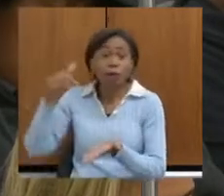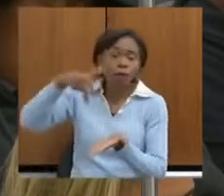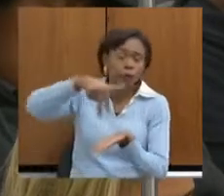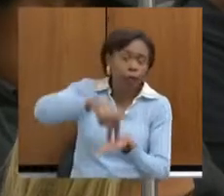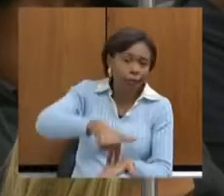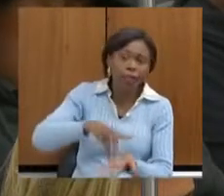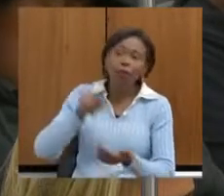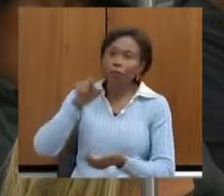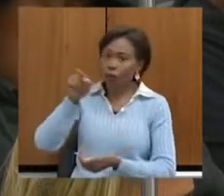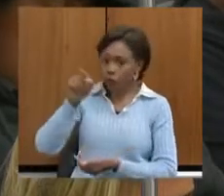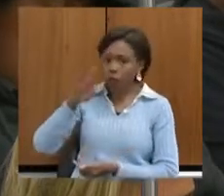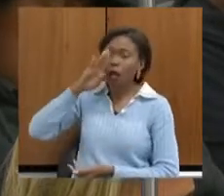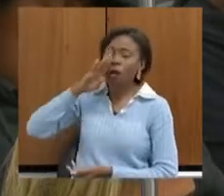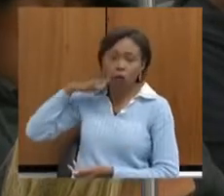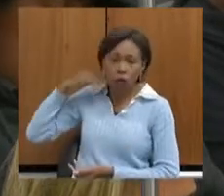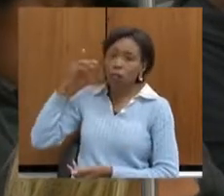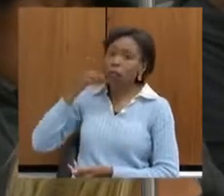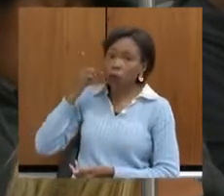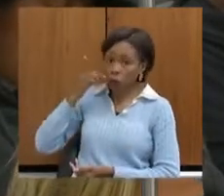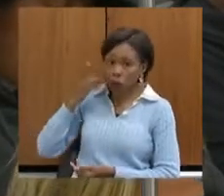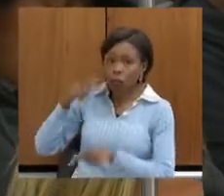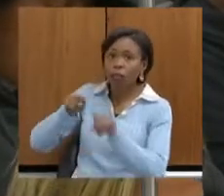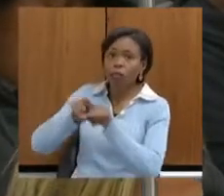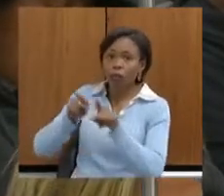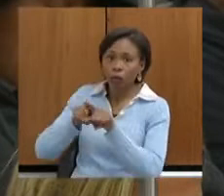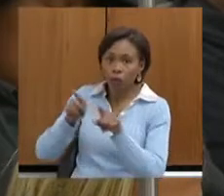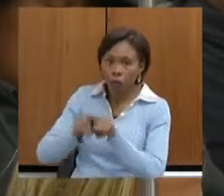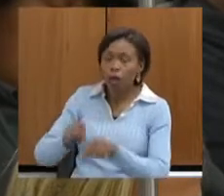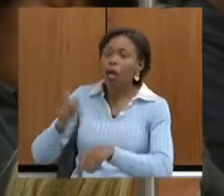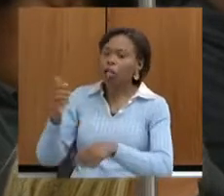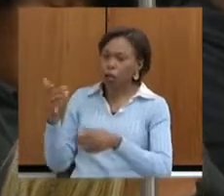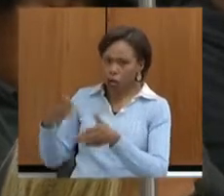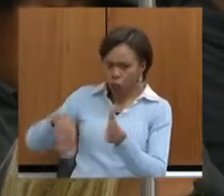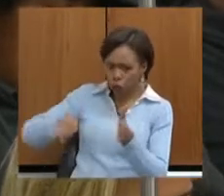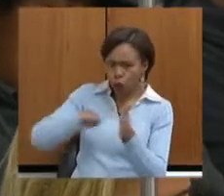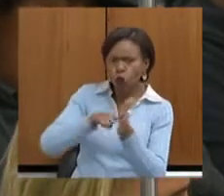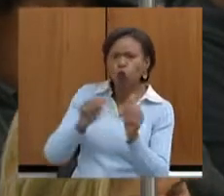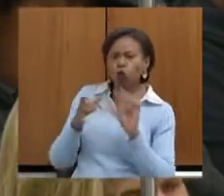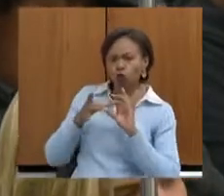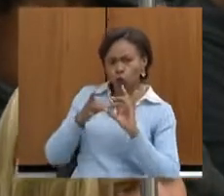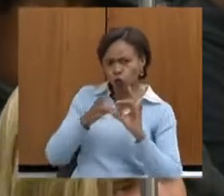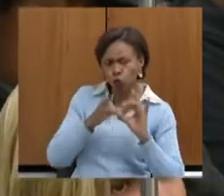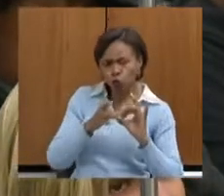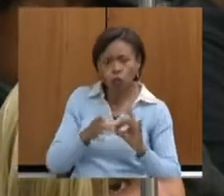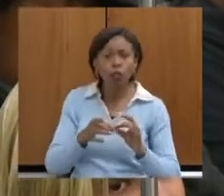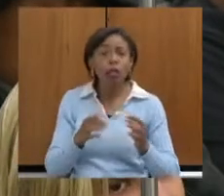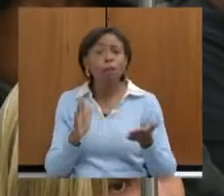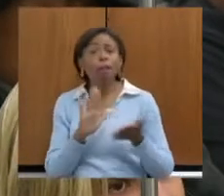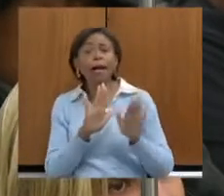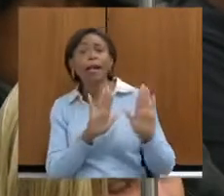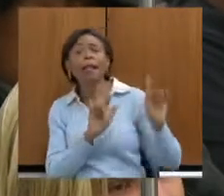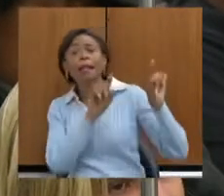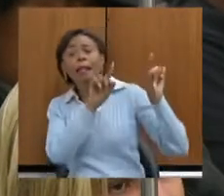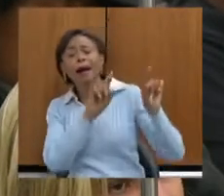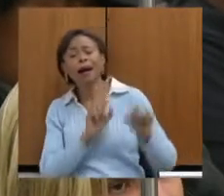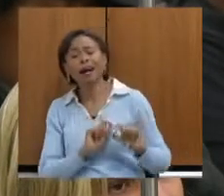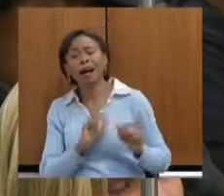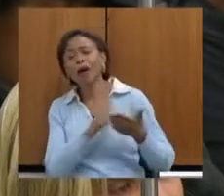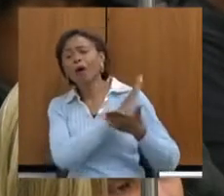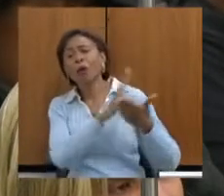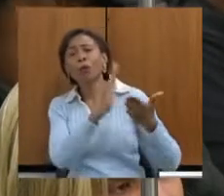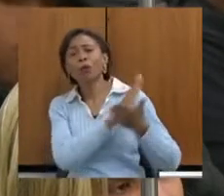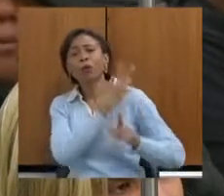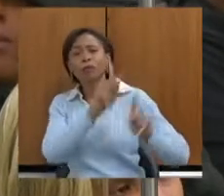você também tá aqui a mais toma aqui a mais contrair Encontrei lá pessoas que